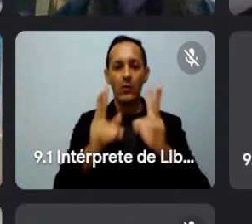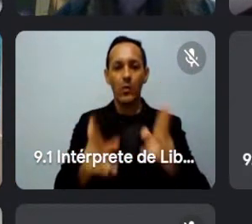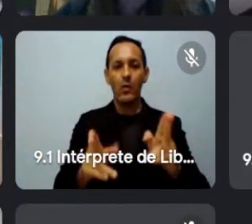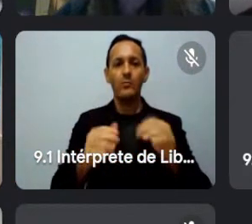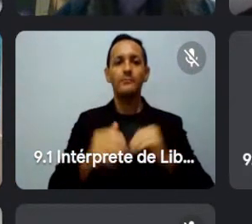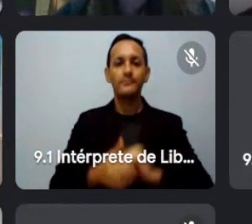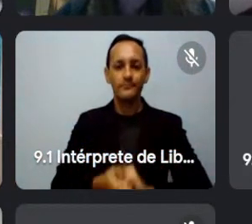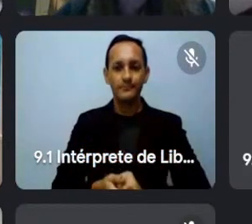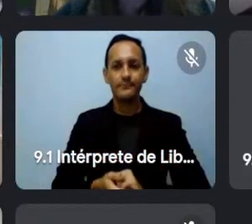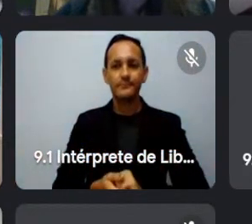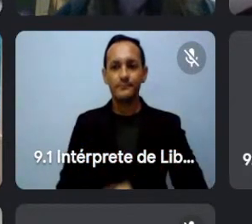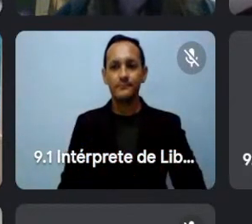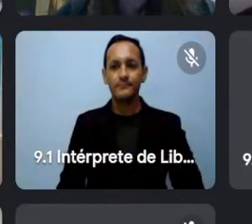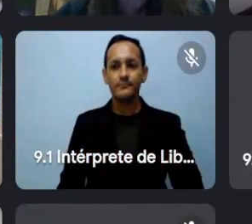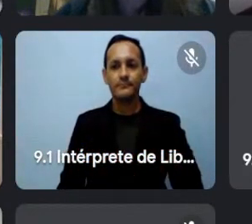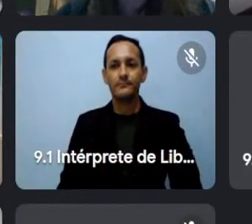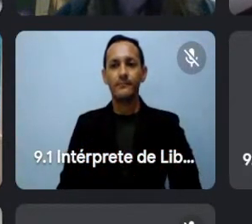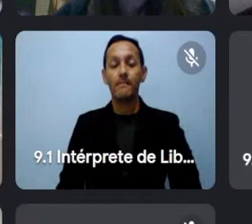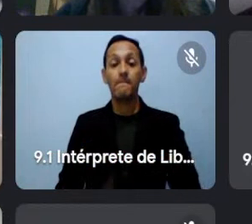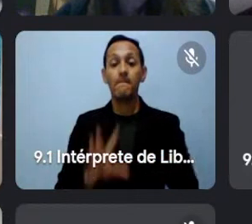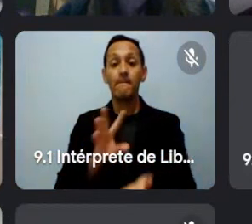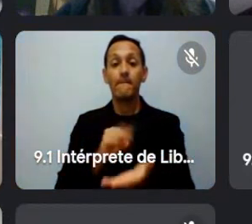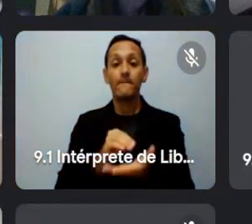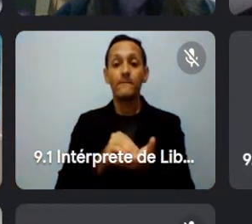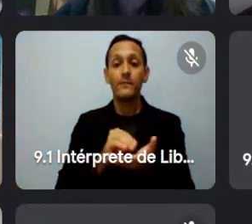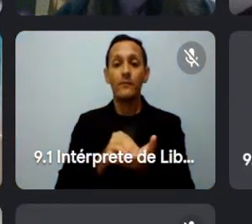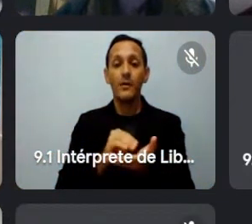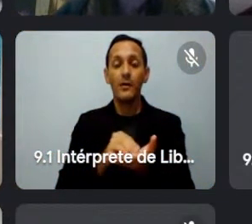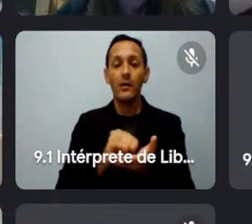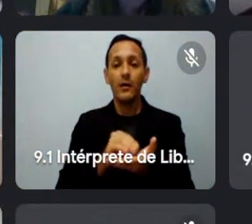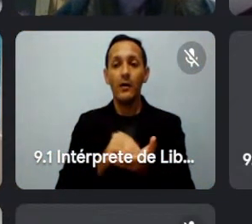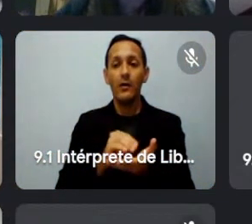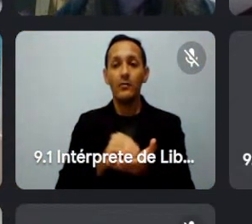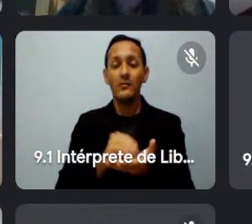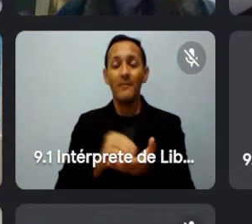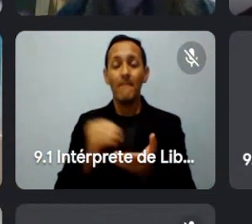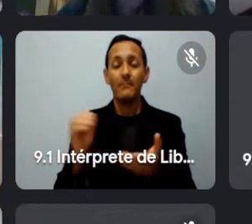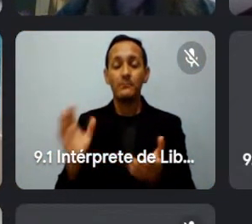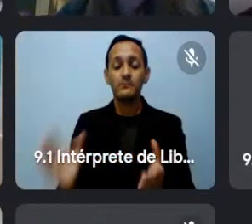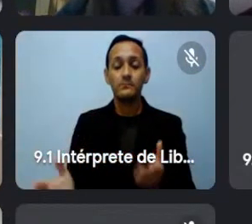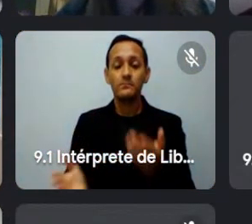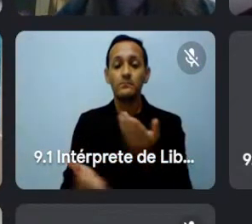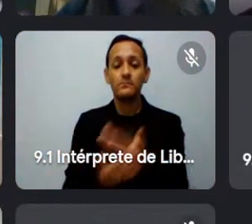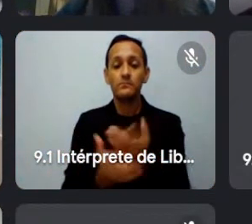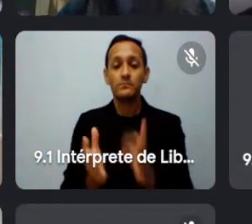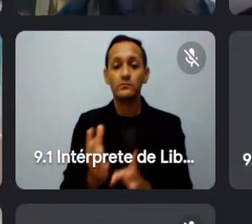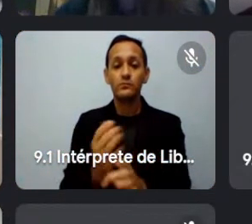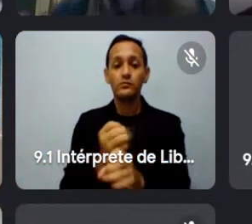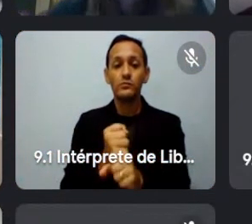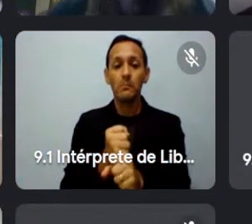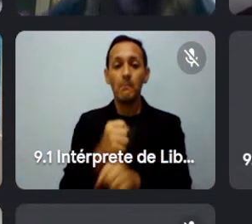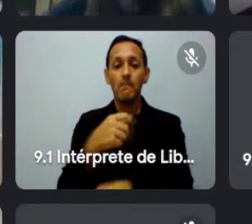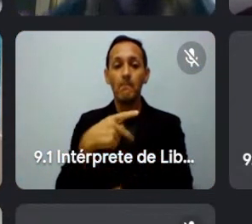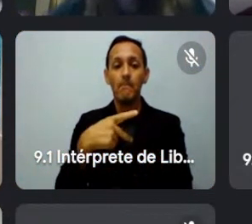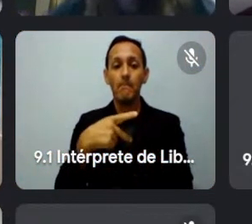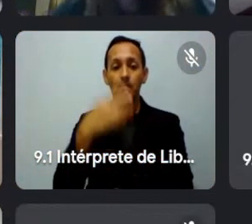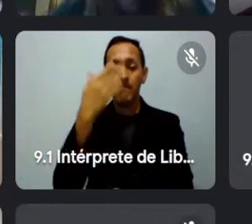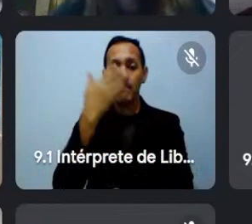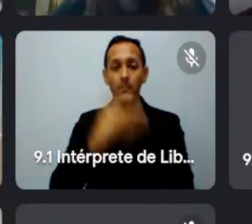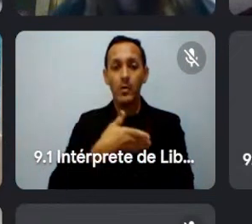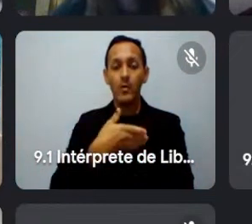e falta esse liame de prova né entre a conduta